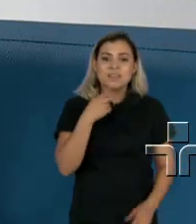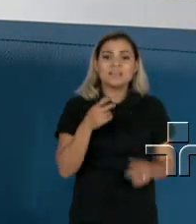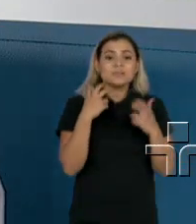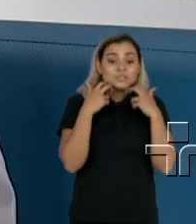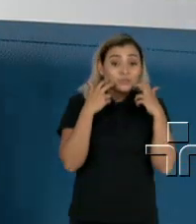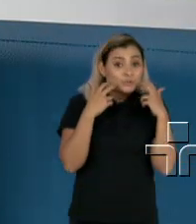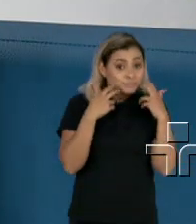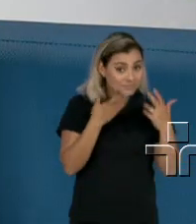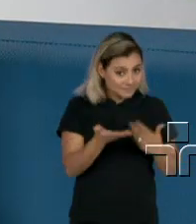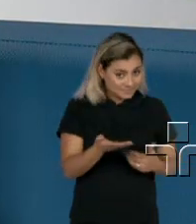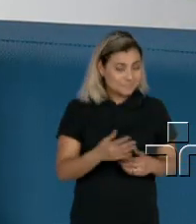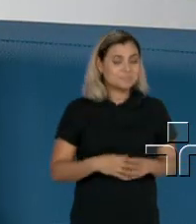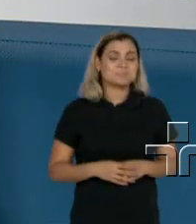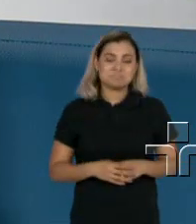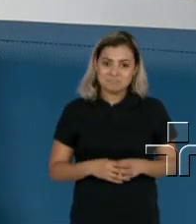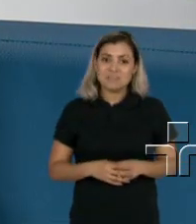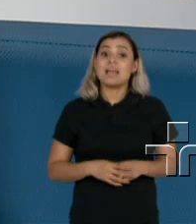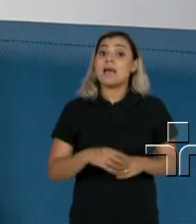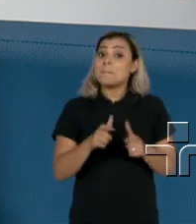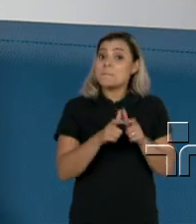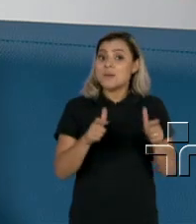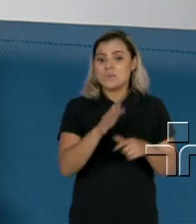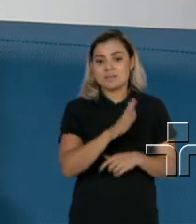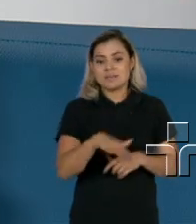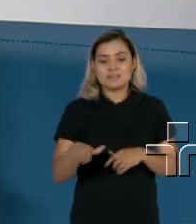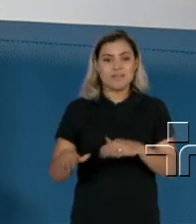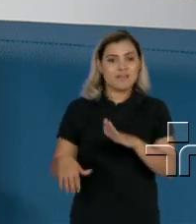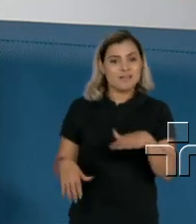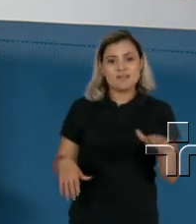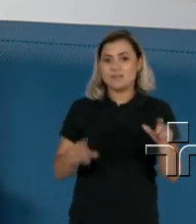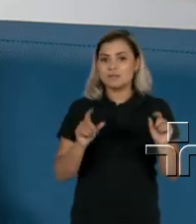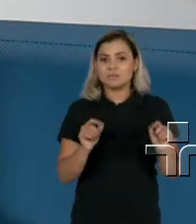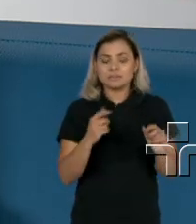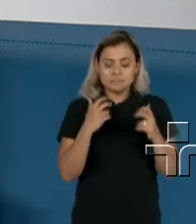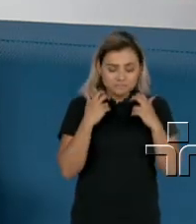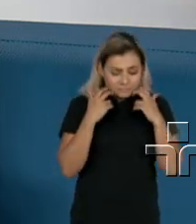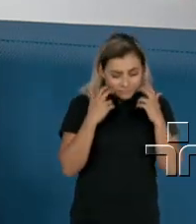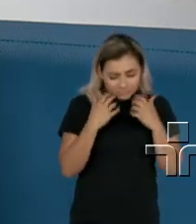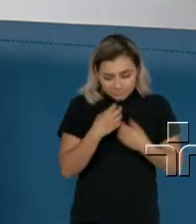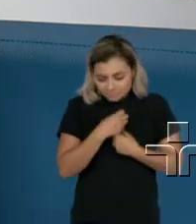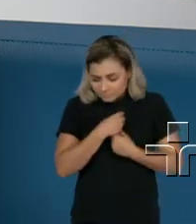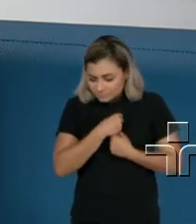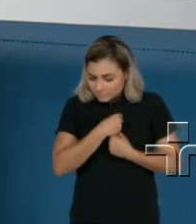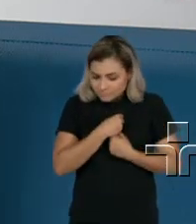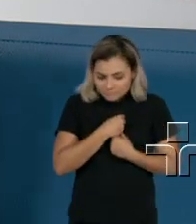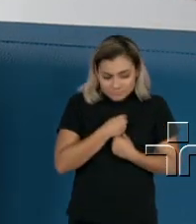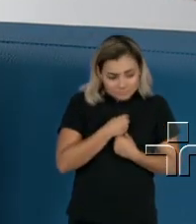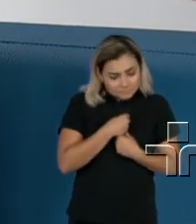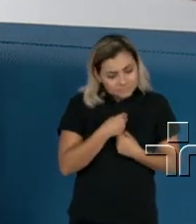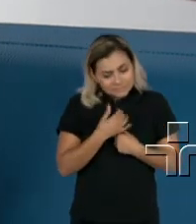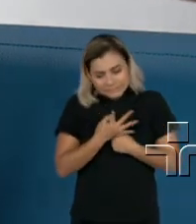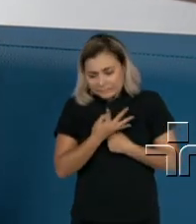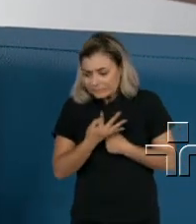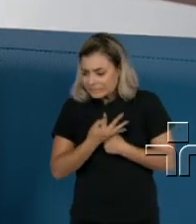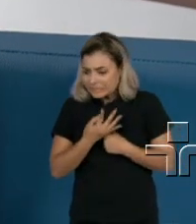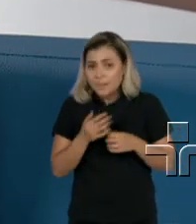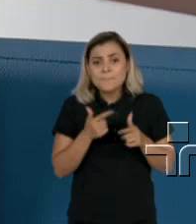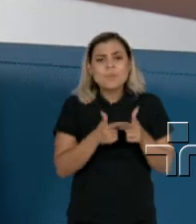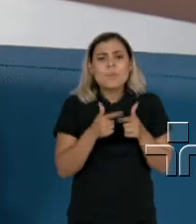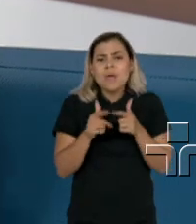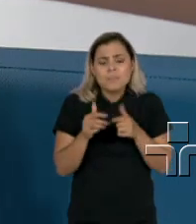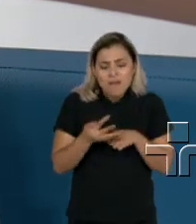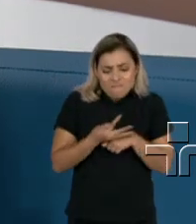timidez muitas crianças assim com timidez com outros pequenos probleminhas